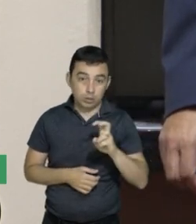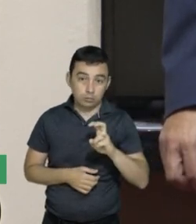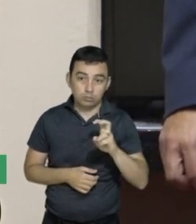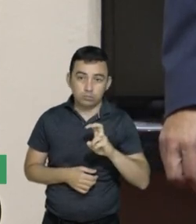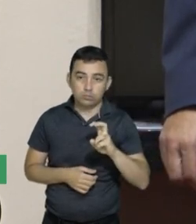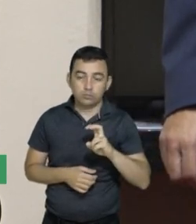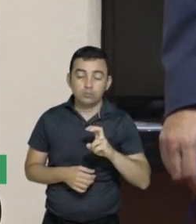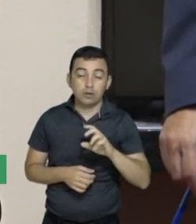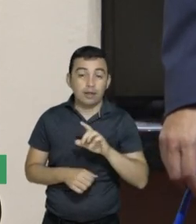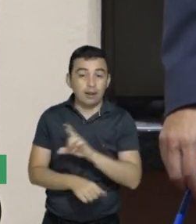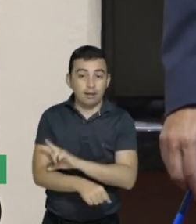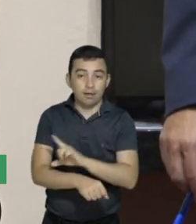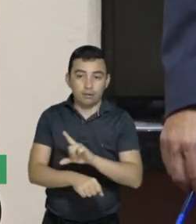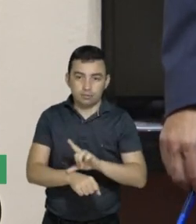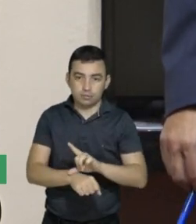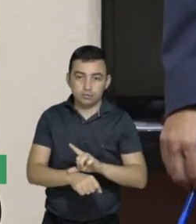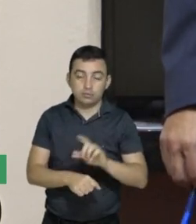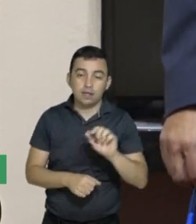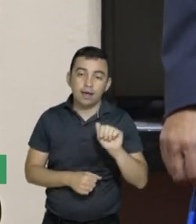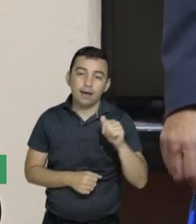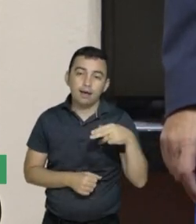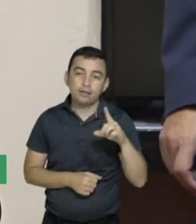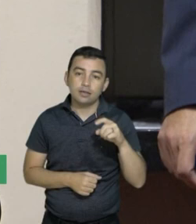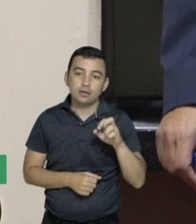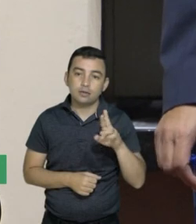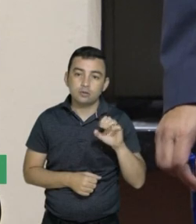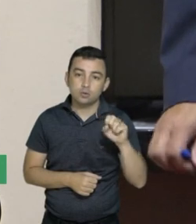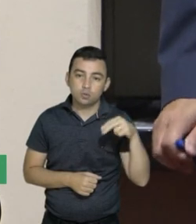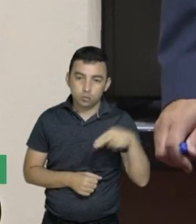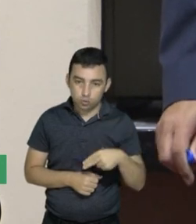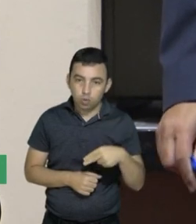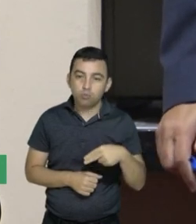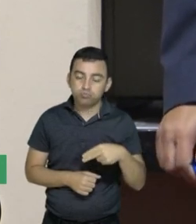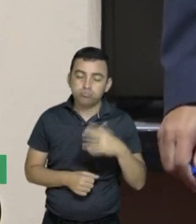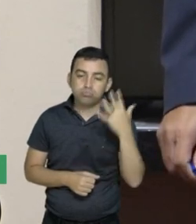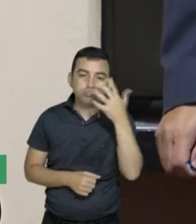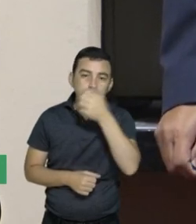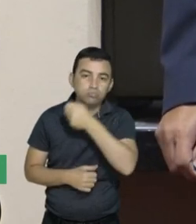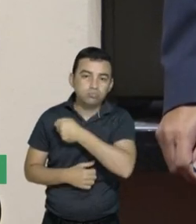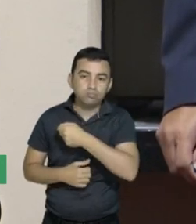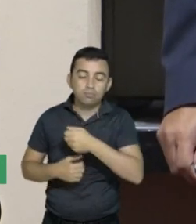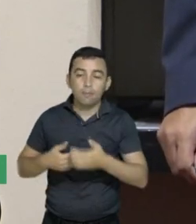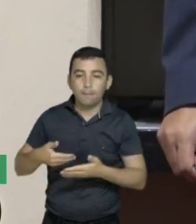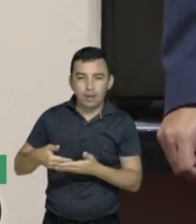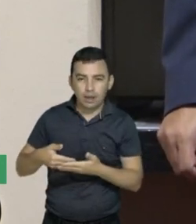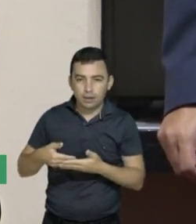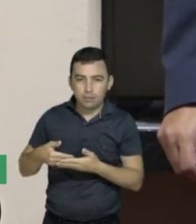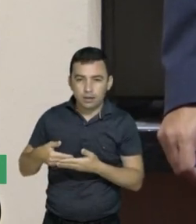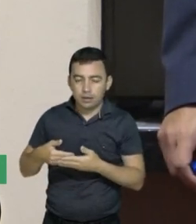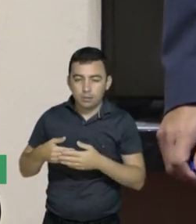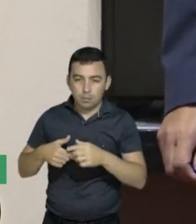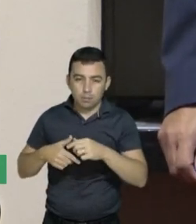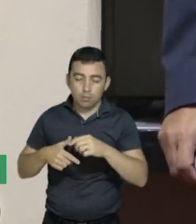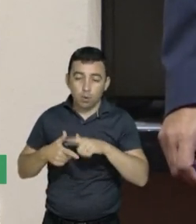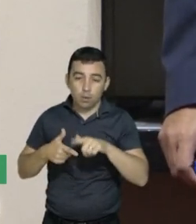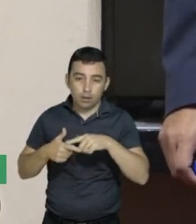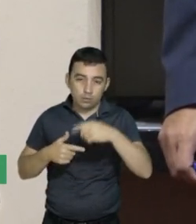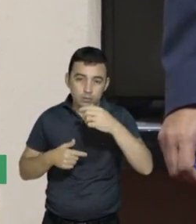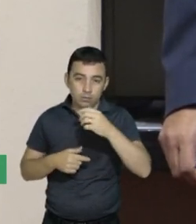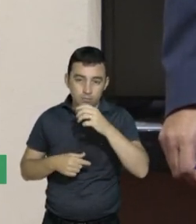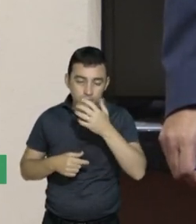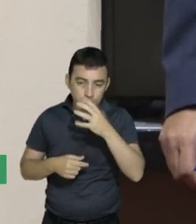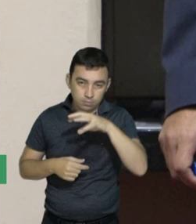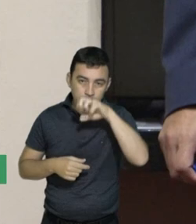Militar de Lages senhor Anderson Alves de Oliveira pelo salvamento de um bebê com as vias aéreas obstruídas em discussão